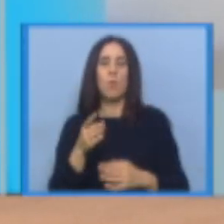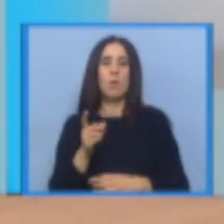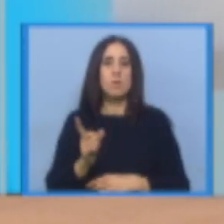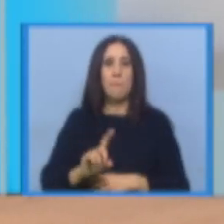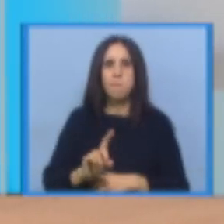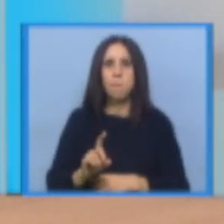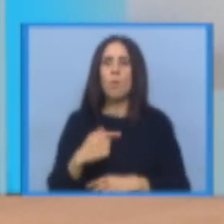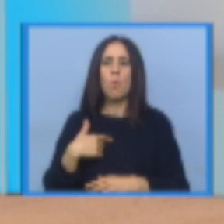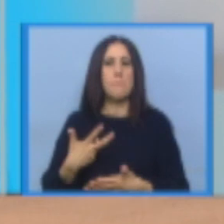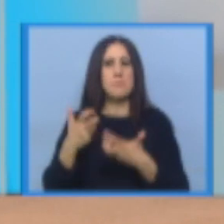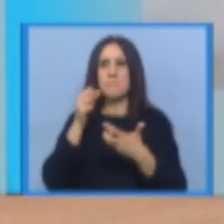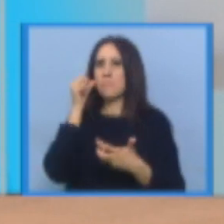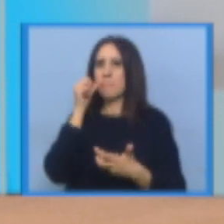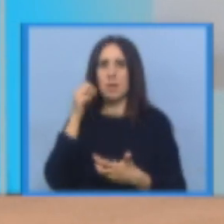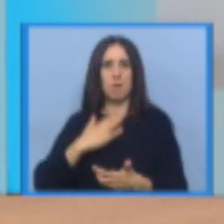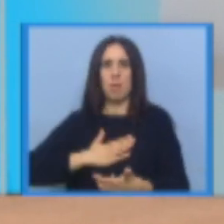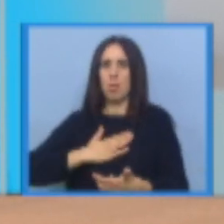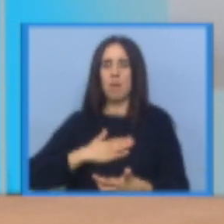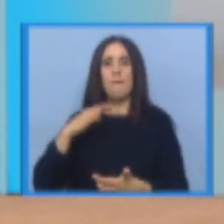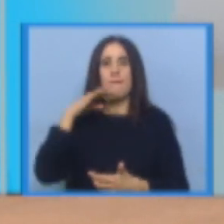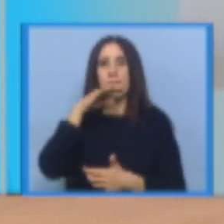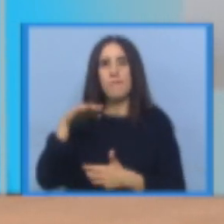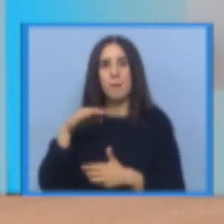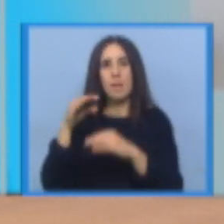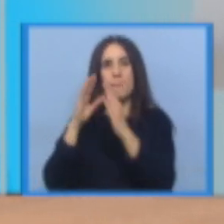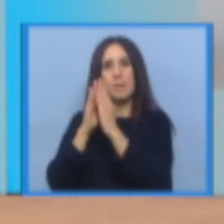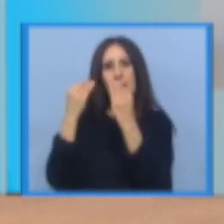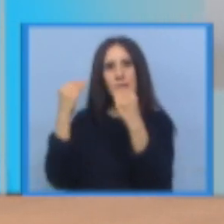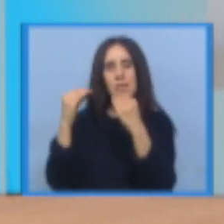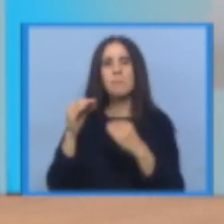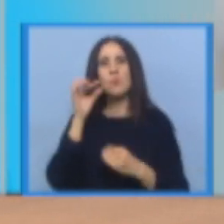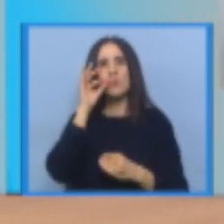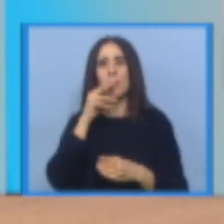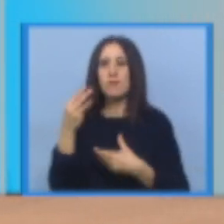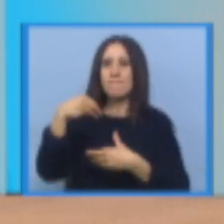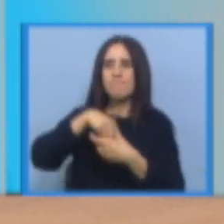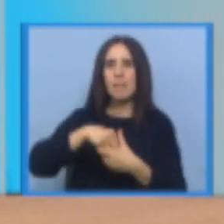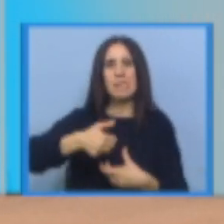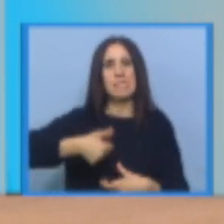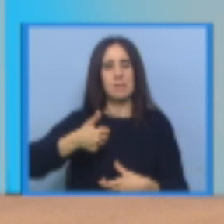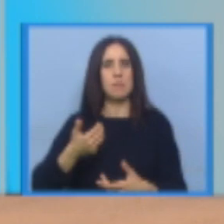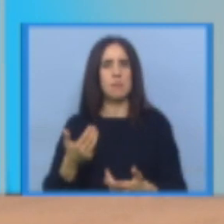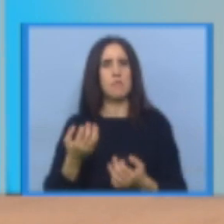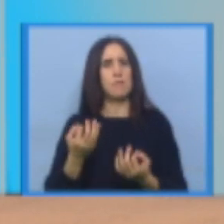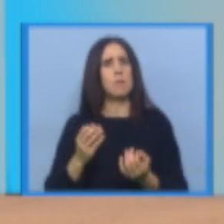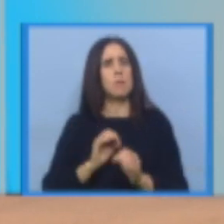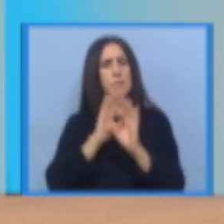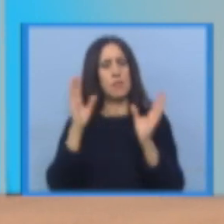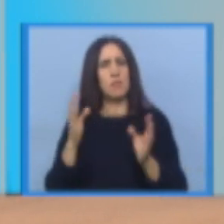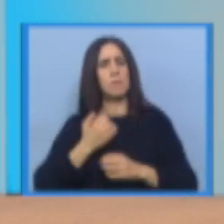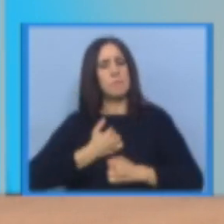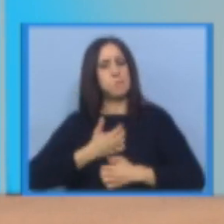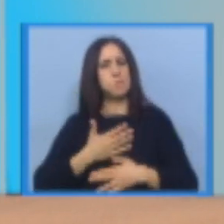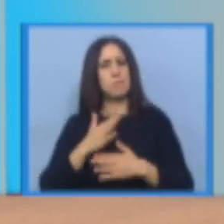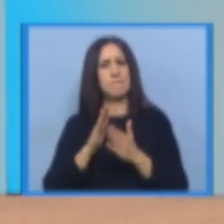desejo ainda de ter catequese familiar, de que os pais façam muito parte do processo. É evidente que isso também supõe, de parte dos catequistas e